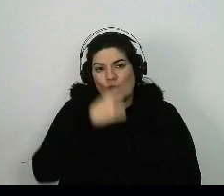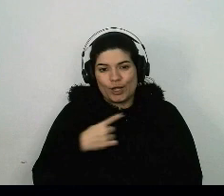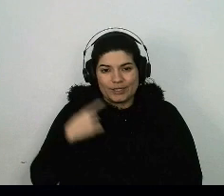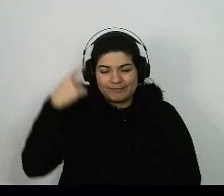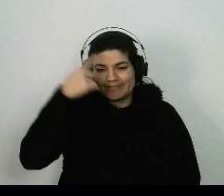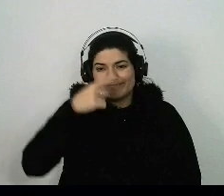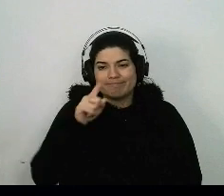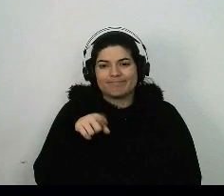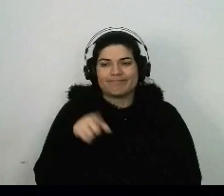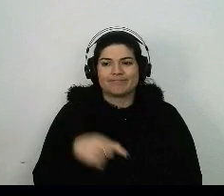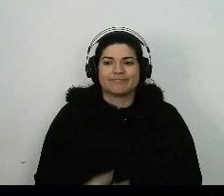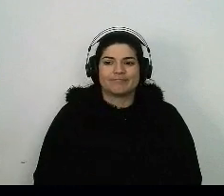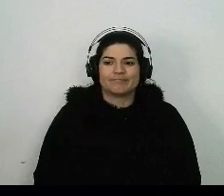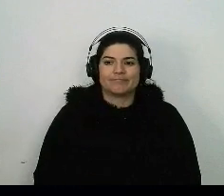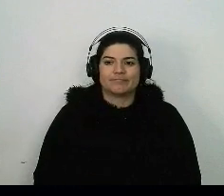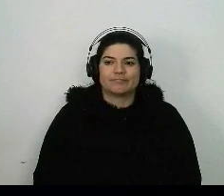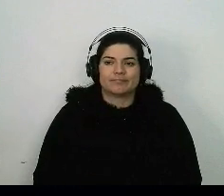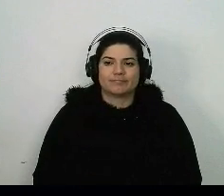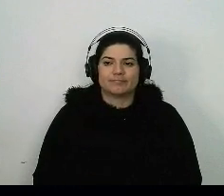horas.